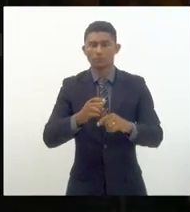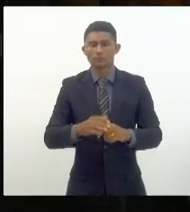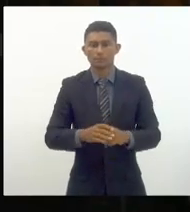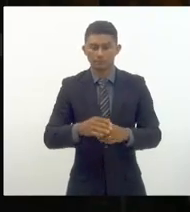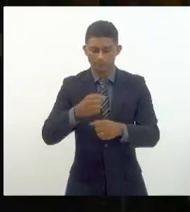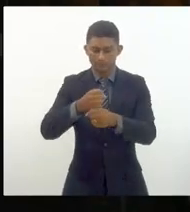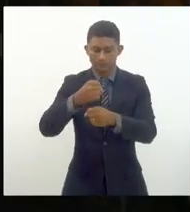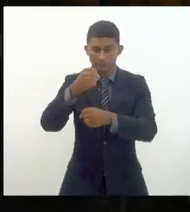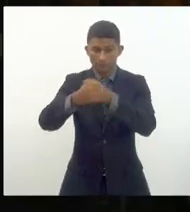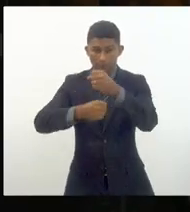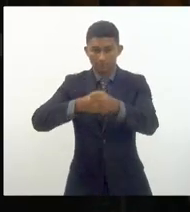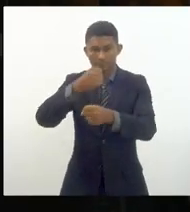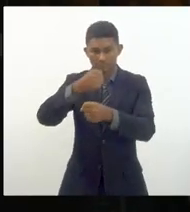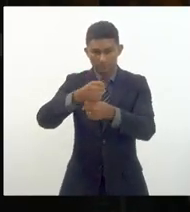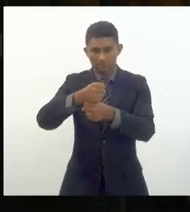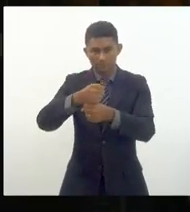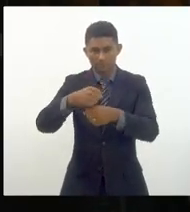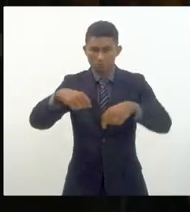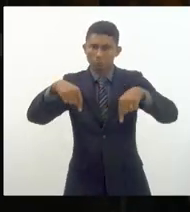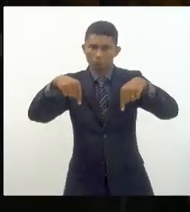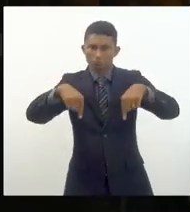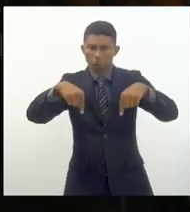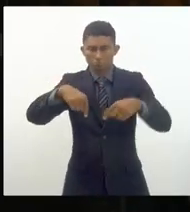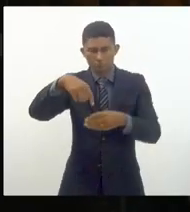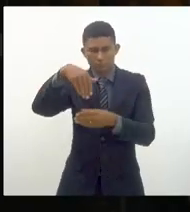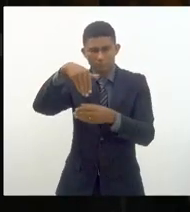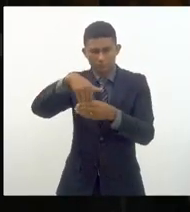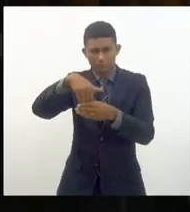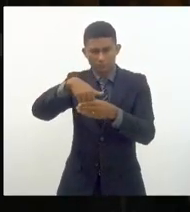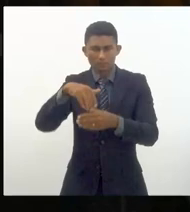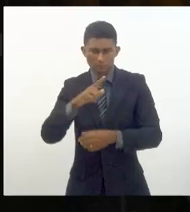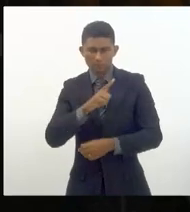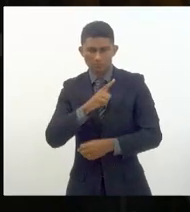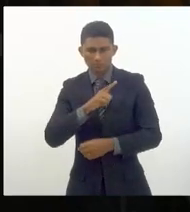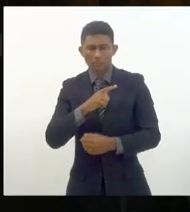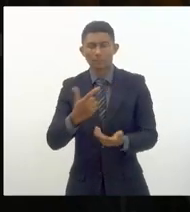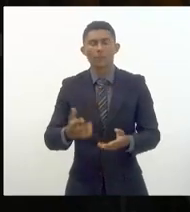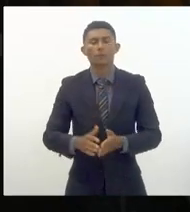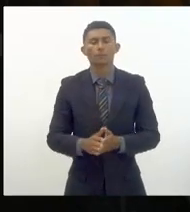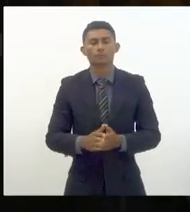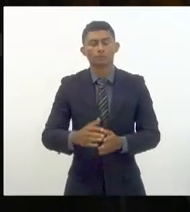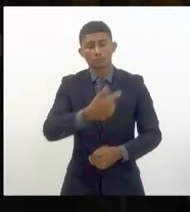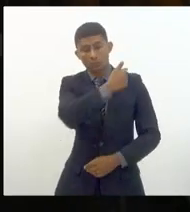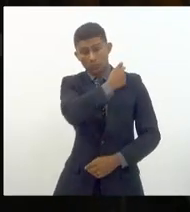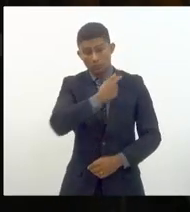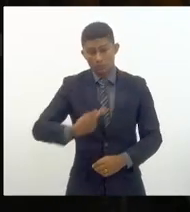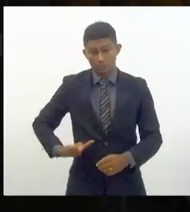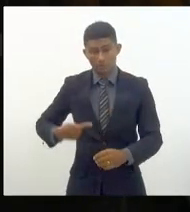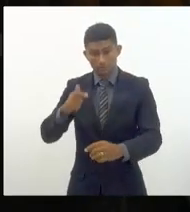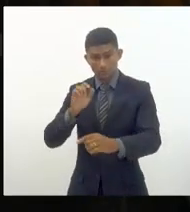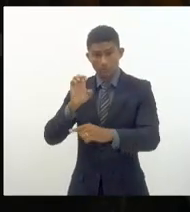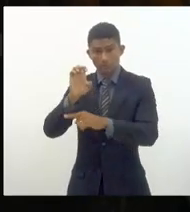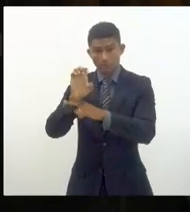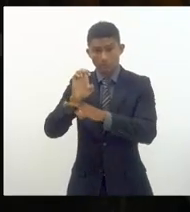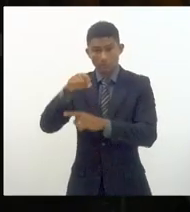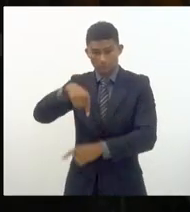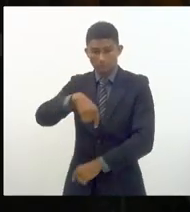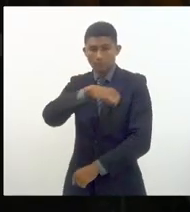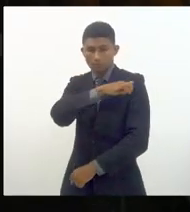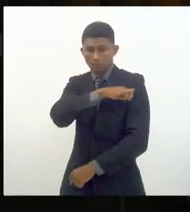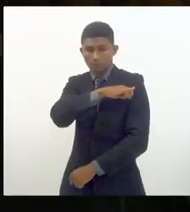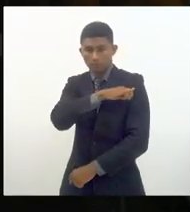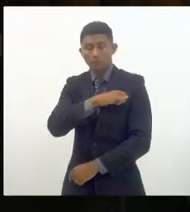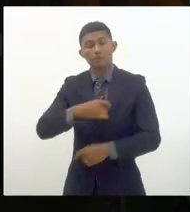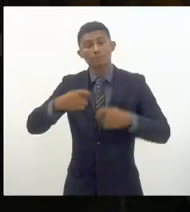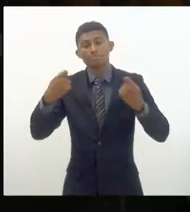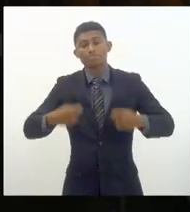ano eleitoral e o Governo do Estado do Rio de Janeiro teria dois